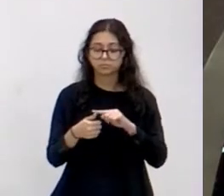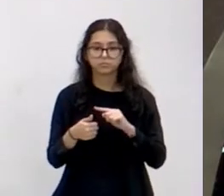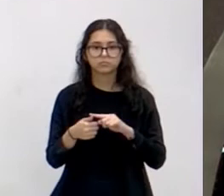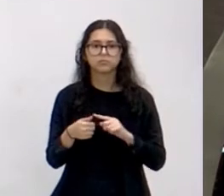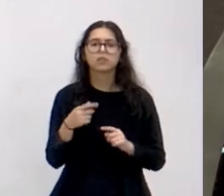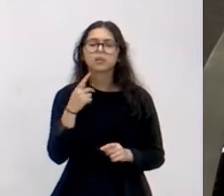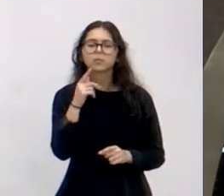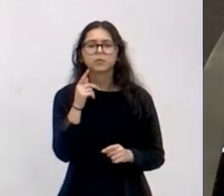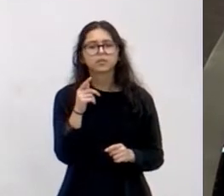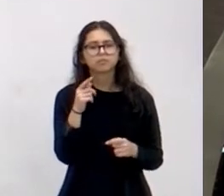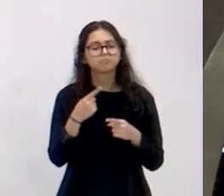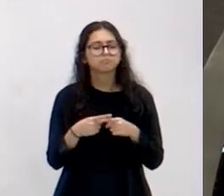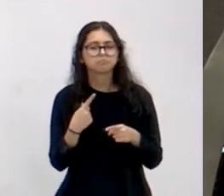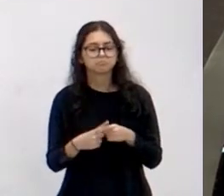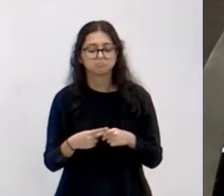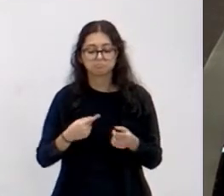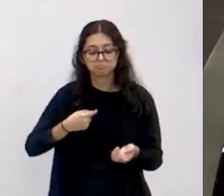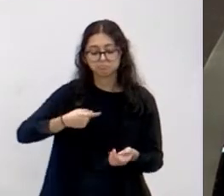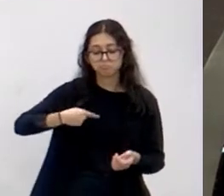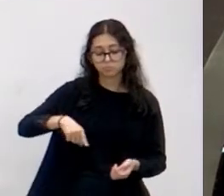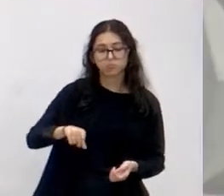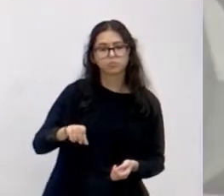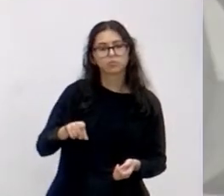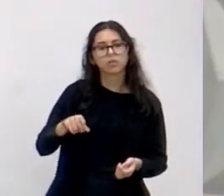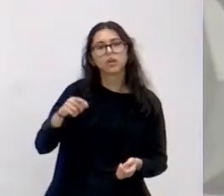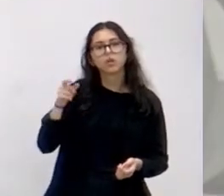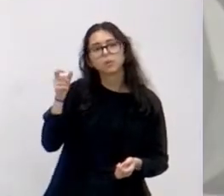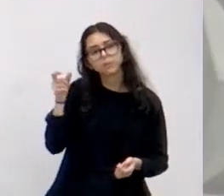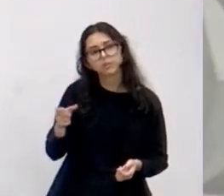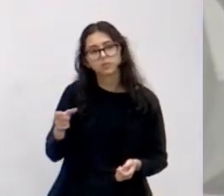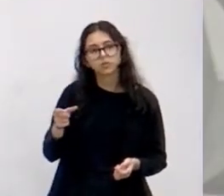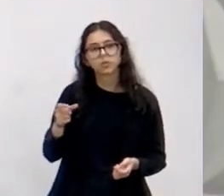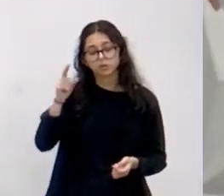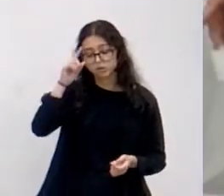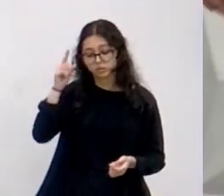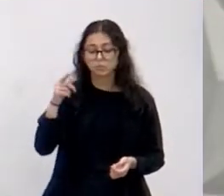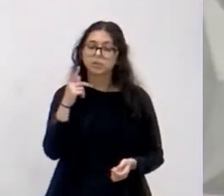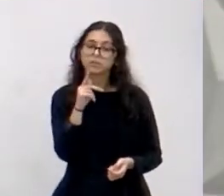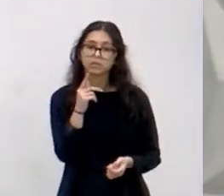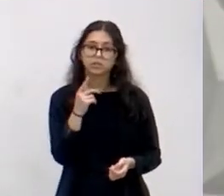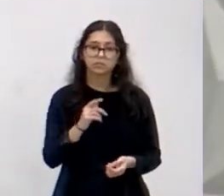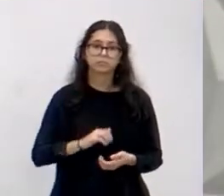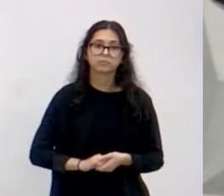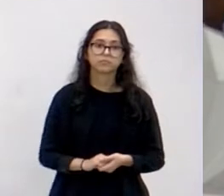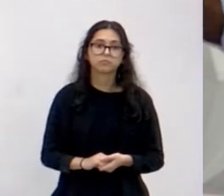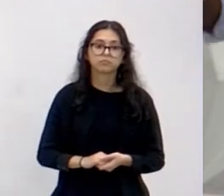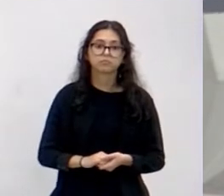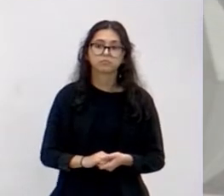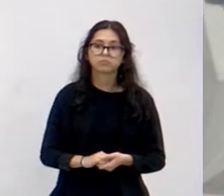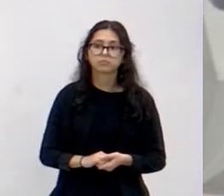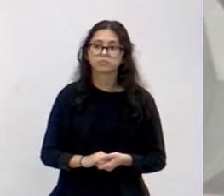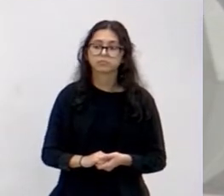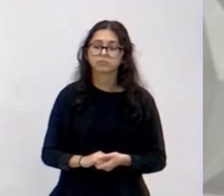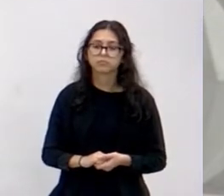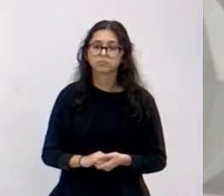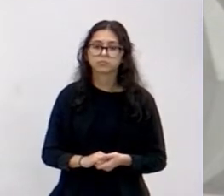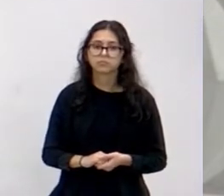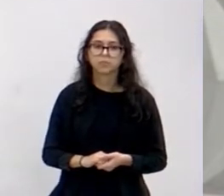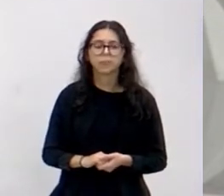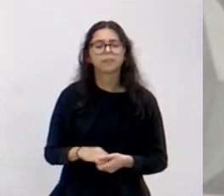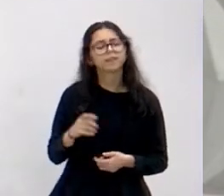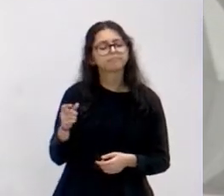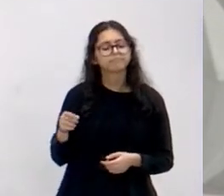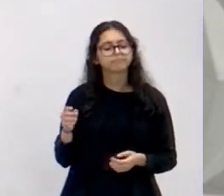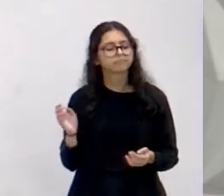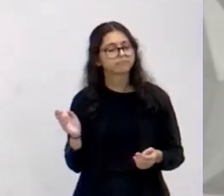eles porque que ela mandou um recado por que que ela não mandou já alguém com a missão de matar o disse e fez questão de dizer Alguém já fez isso